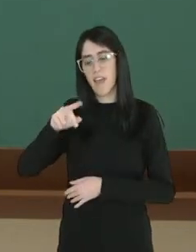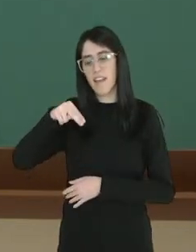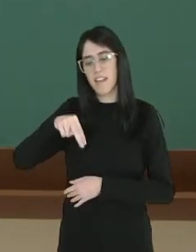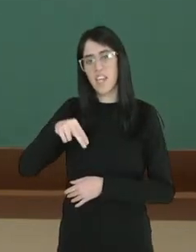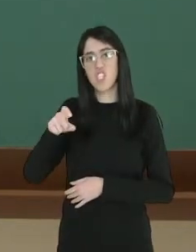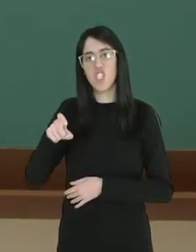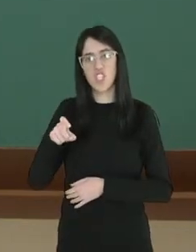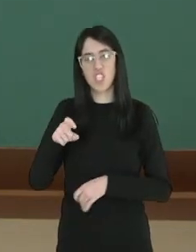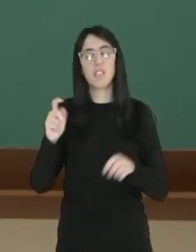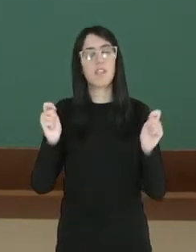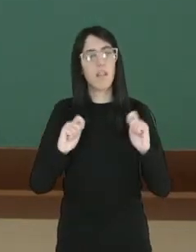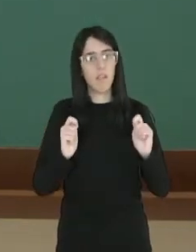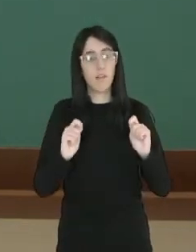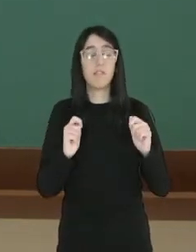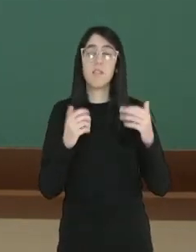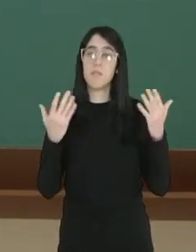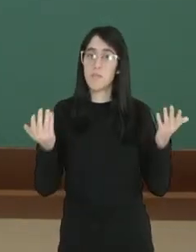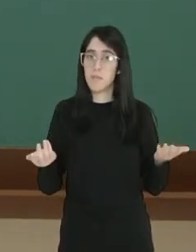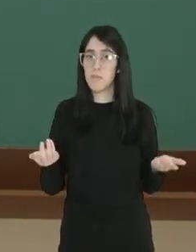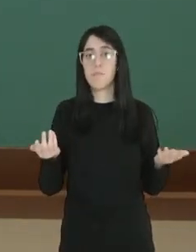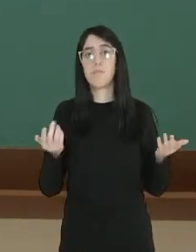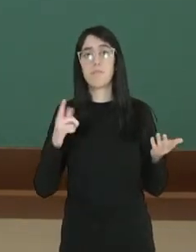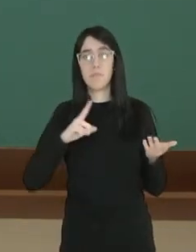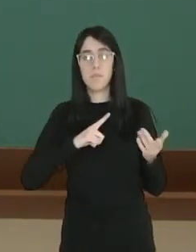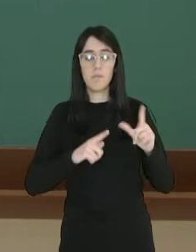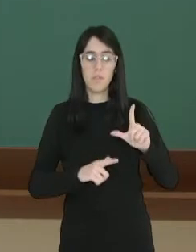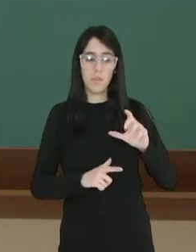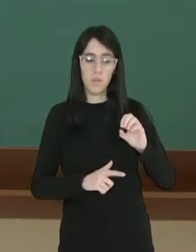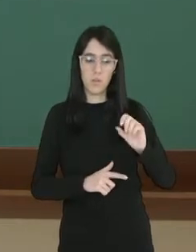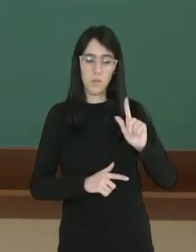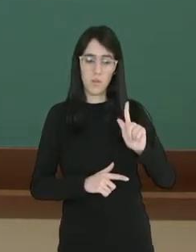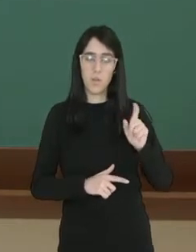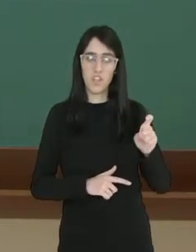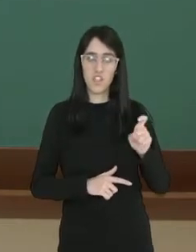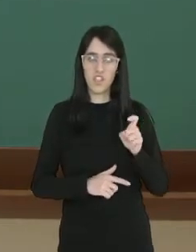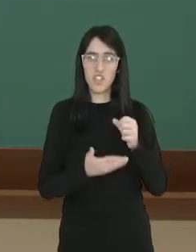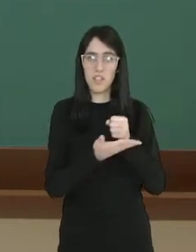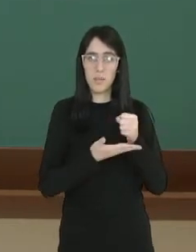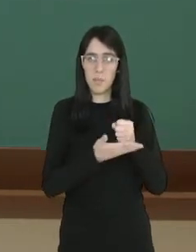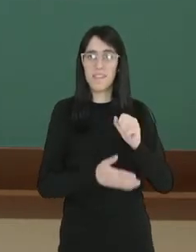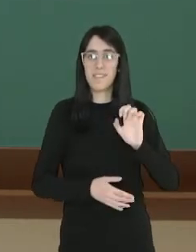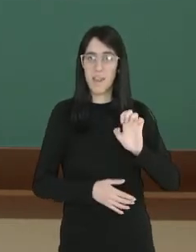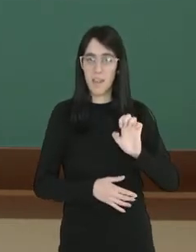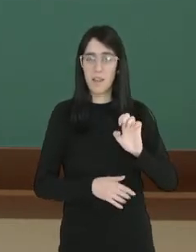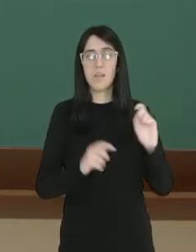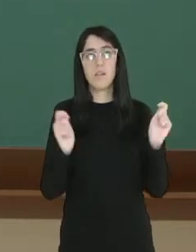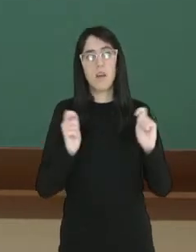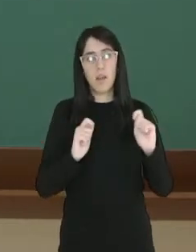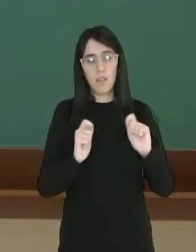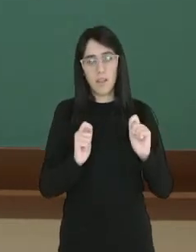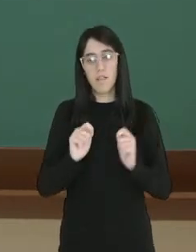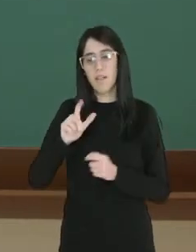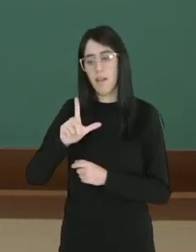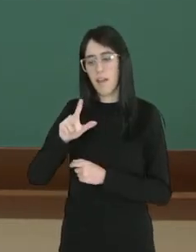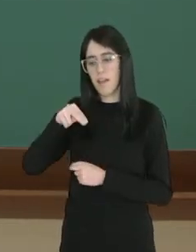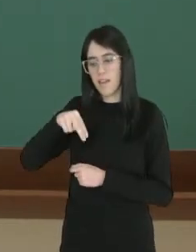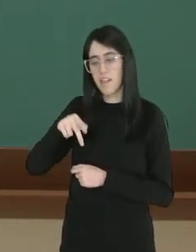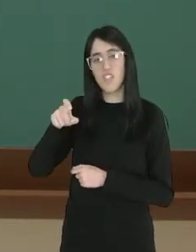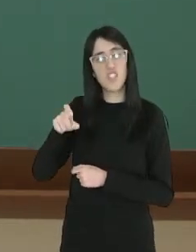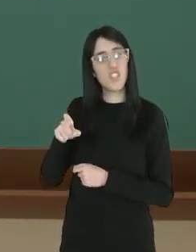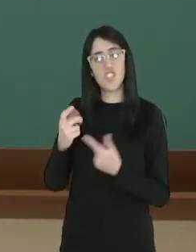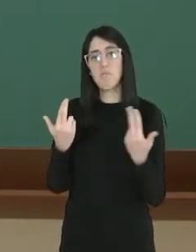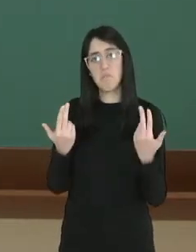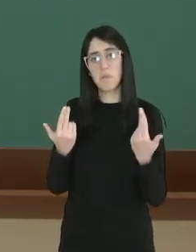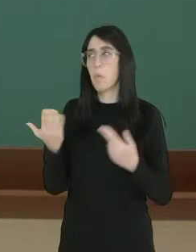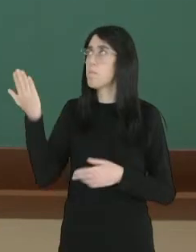né? Então, eu posso, apareceu log de x na base e, eu posso reescrever como ln